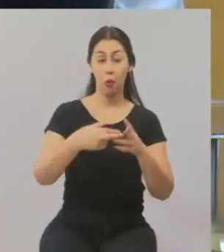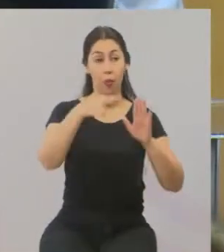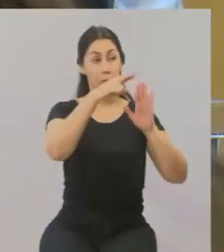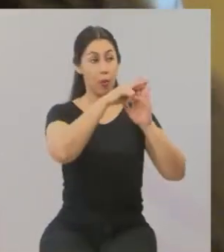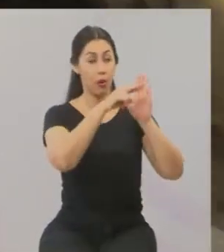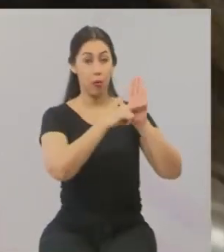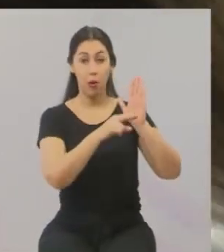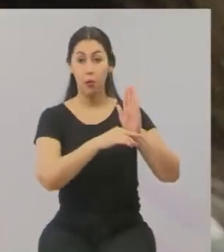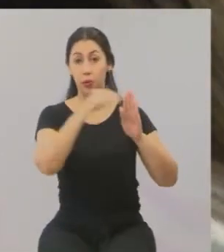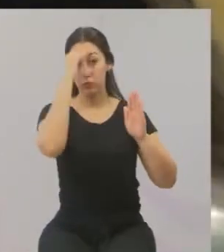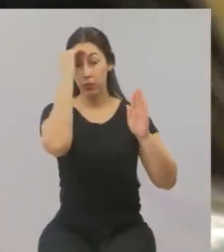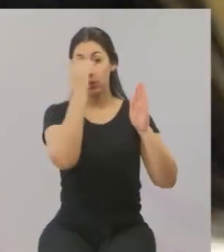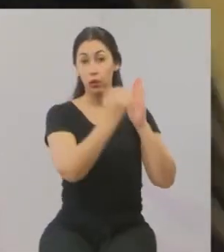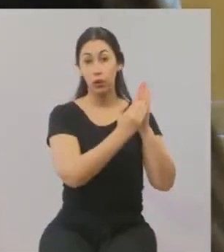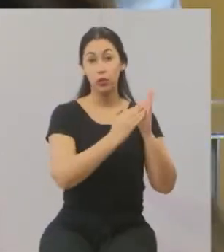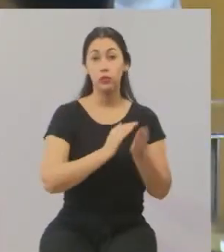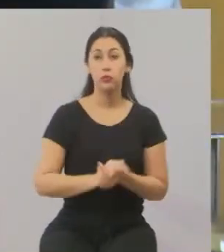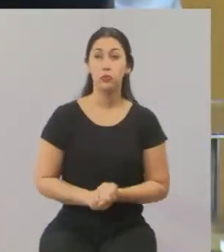Plenário,